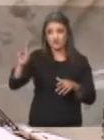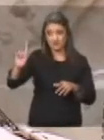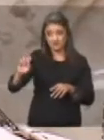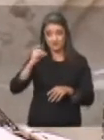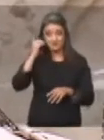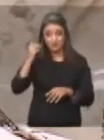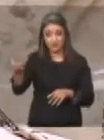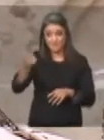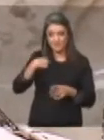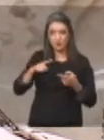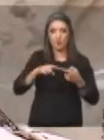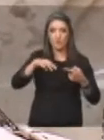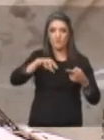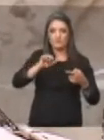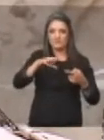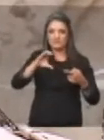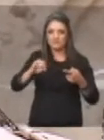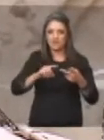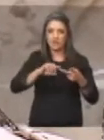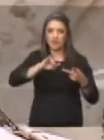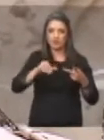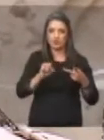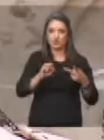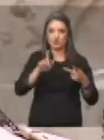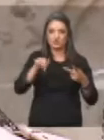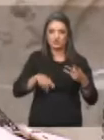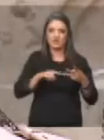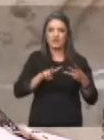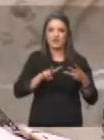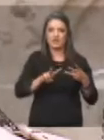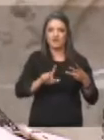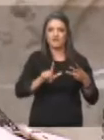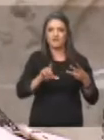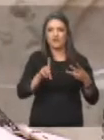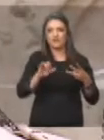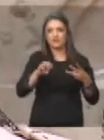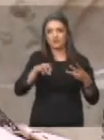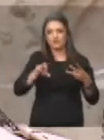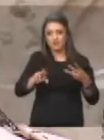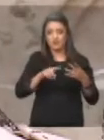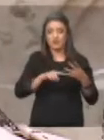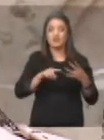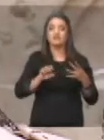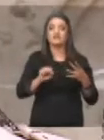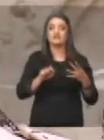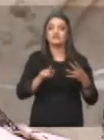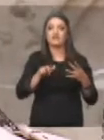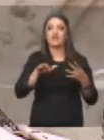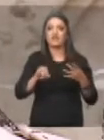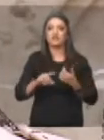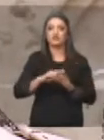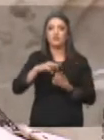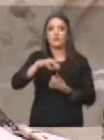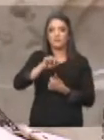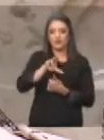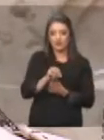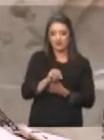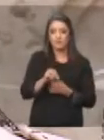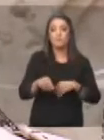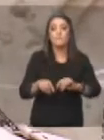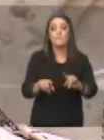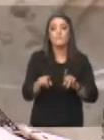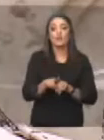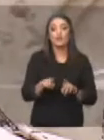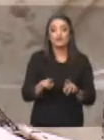valores de Marcelo Amorim, José Francisco, Vladimir, Sérgio Câmara e Maria Goretti. Auriberto Lima, também